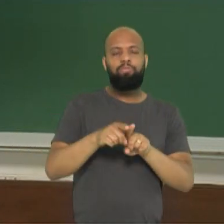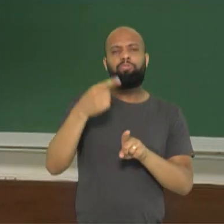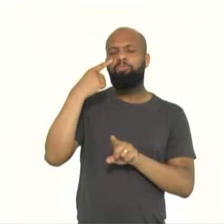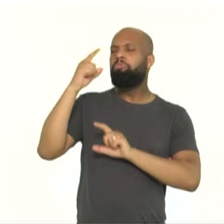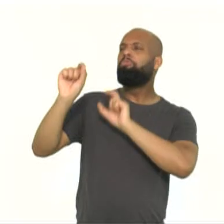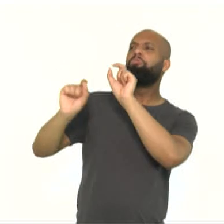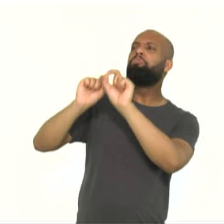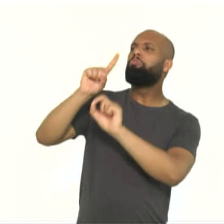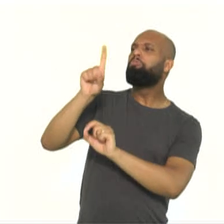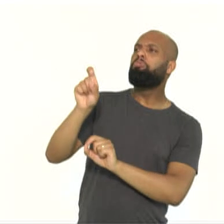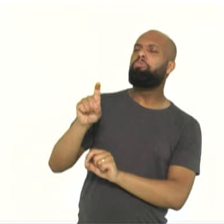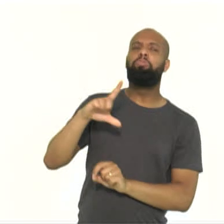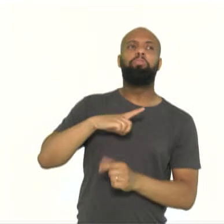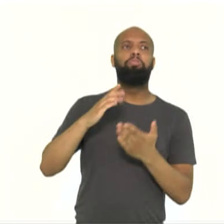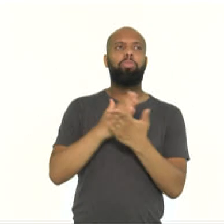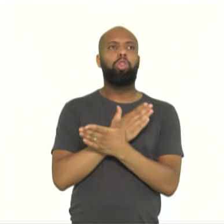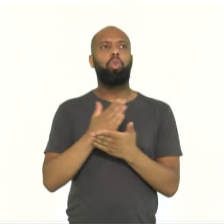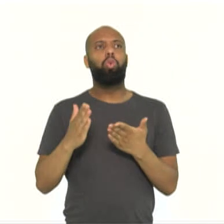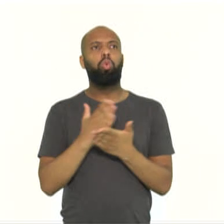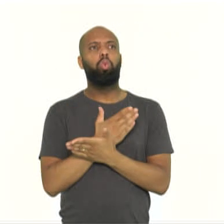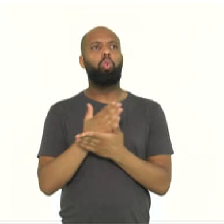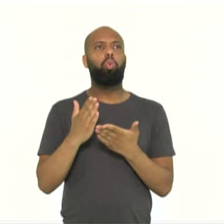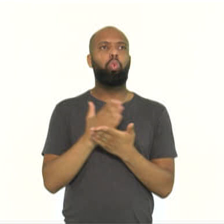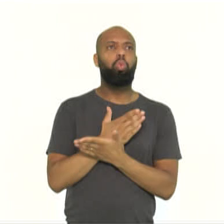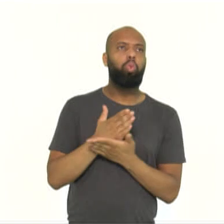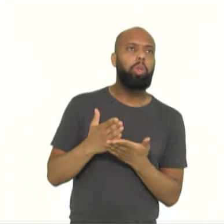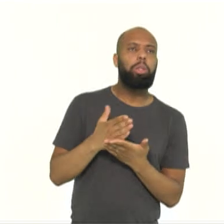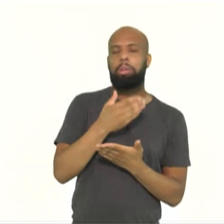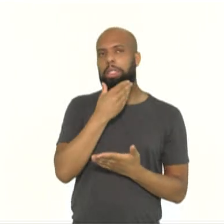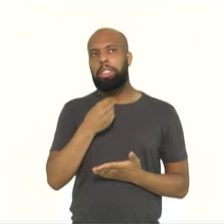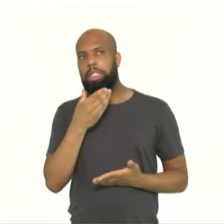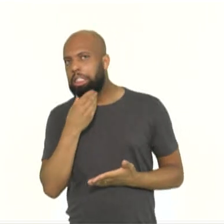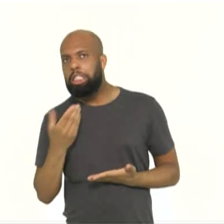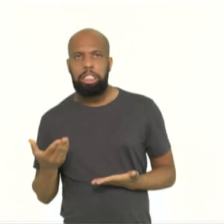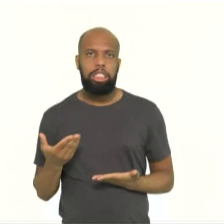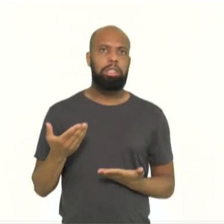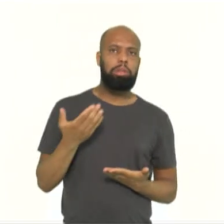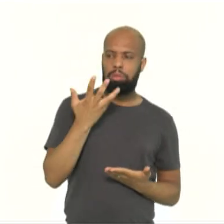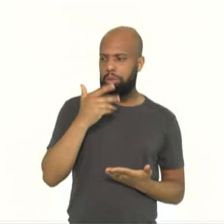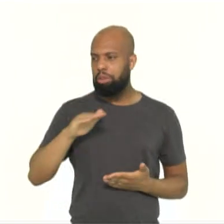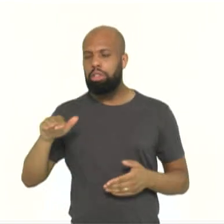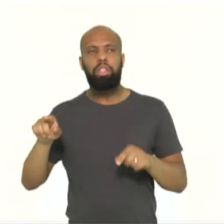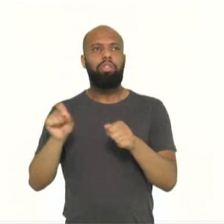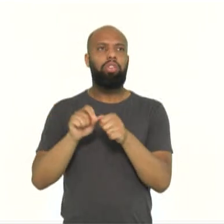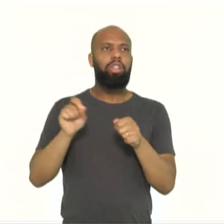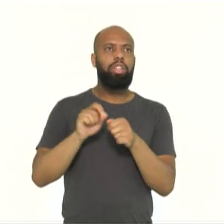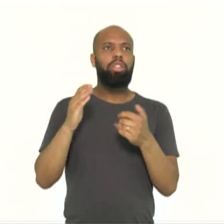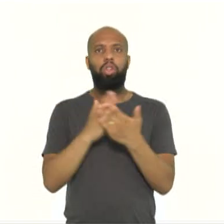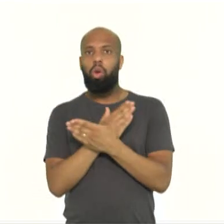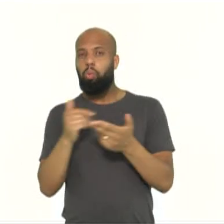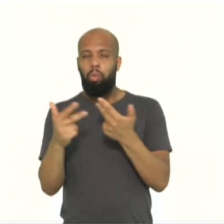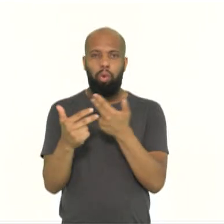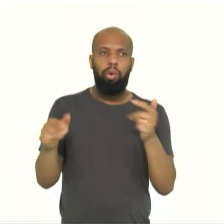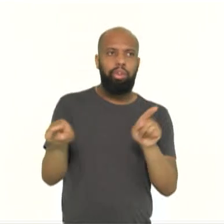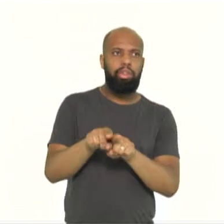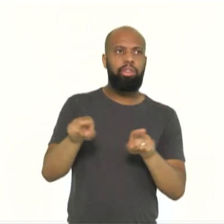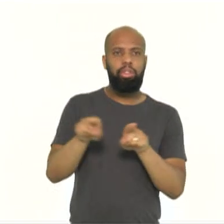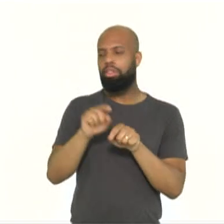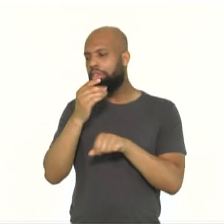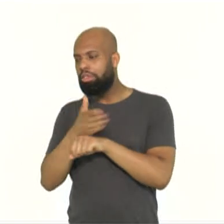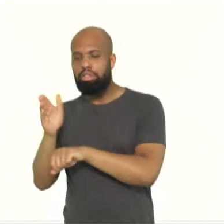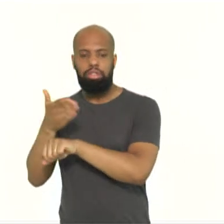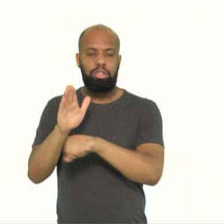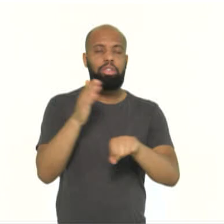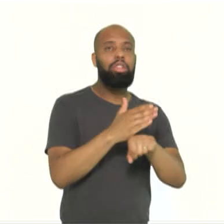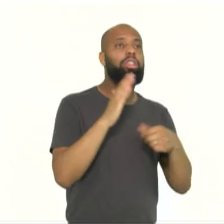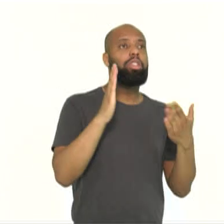imagens de alguns ninhos, de alguns chicos, fazendo algumas coisas, praticando